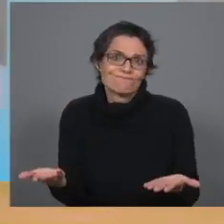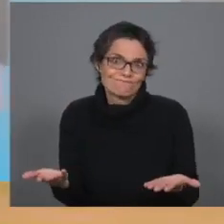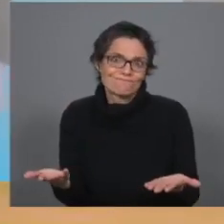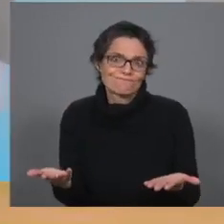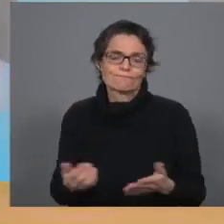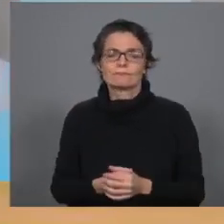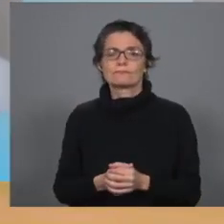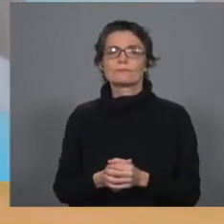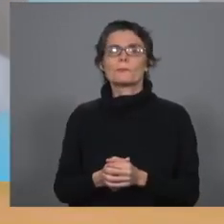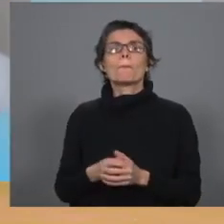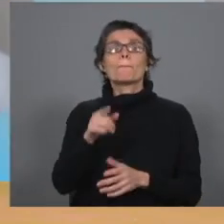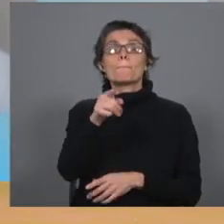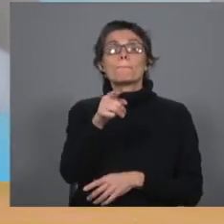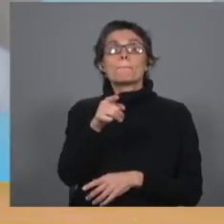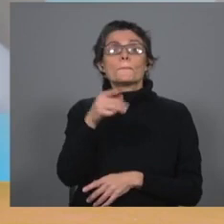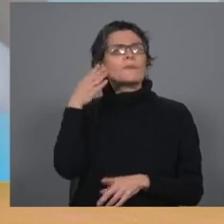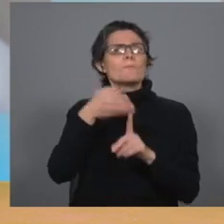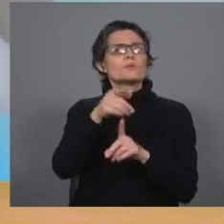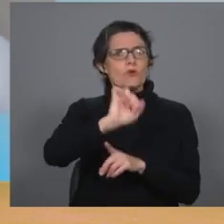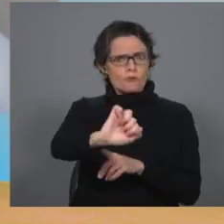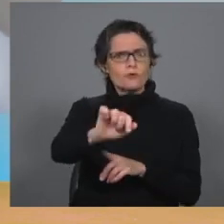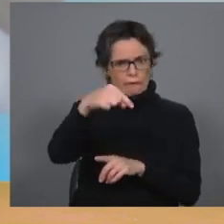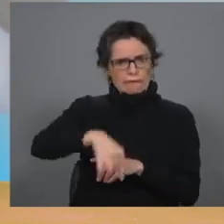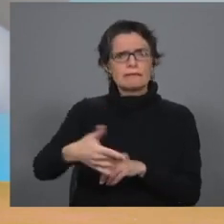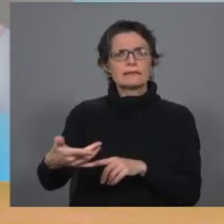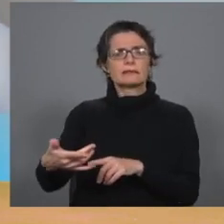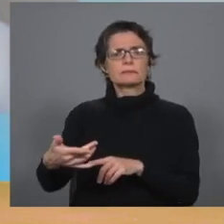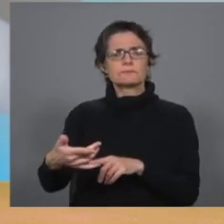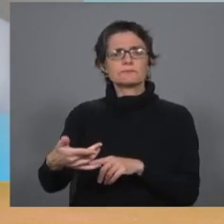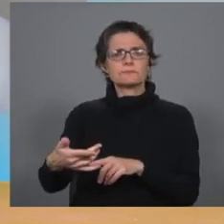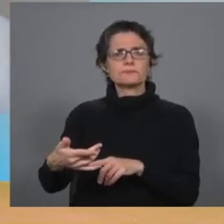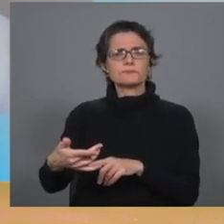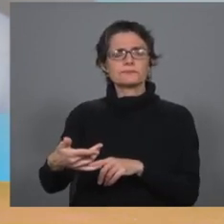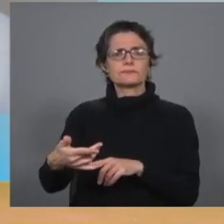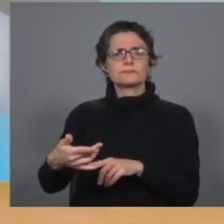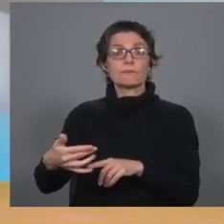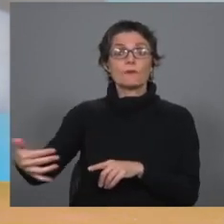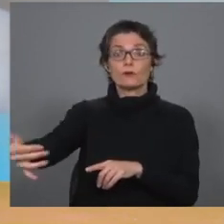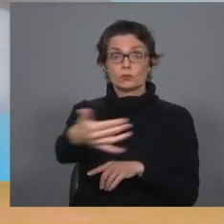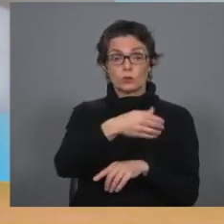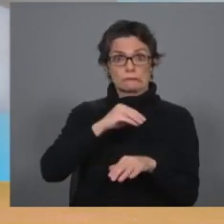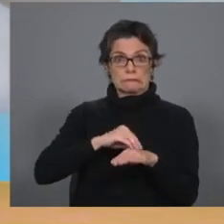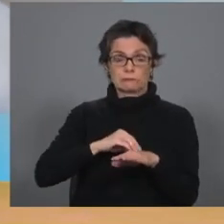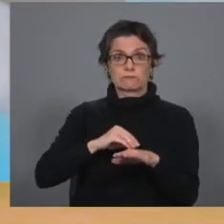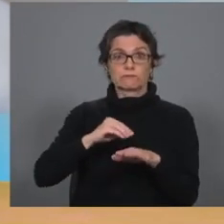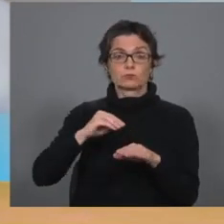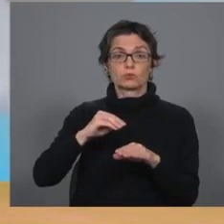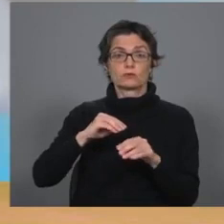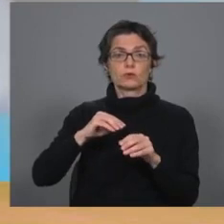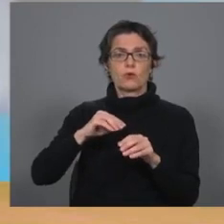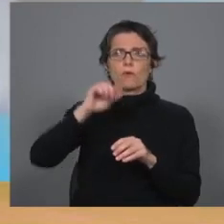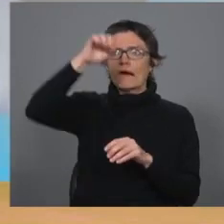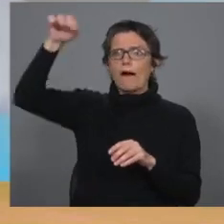terminar, a sua missão é cá, é reunindo testemunhos que chegam de diferentes pontos do